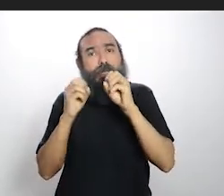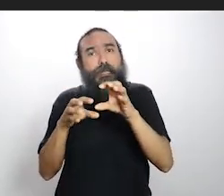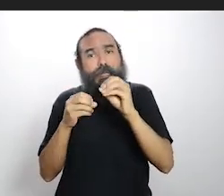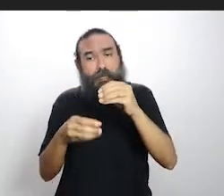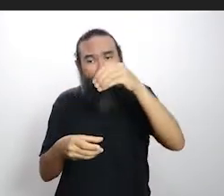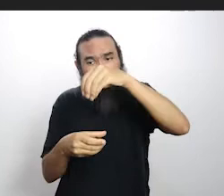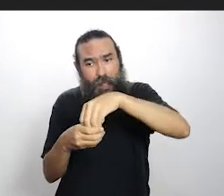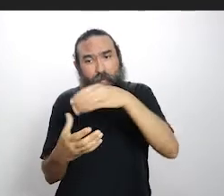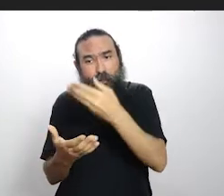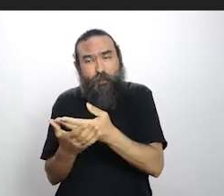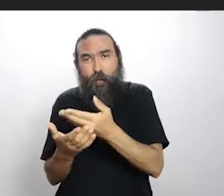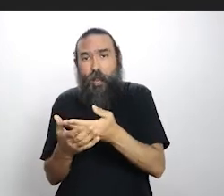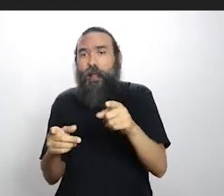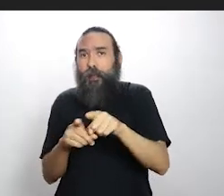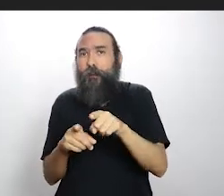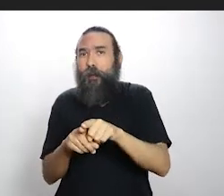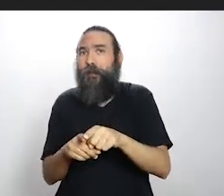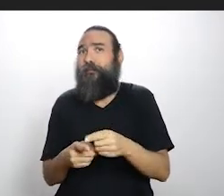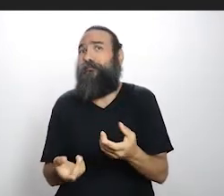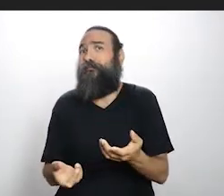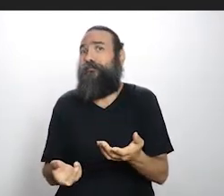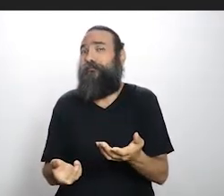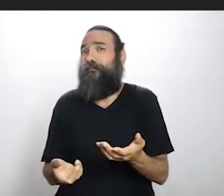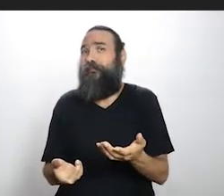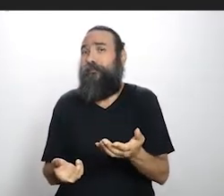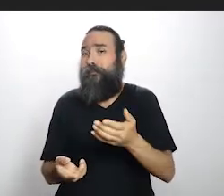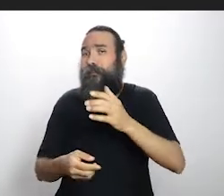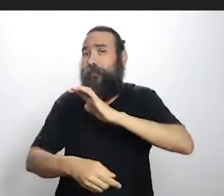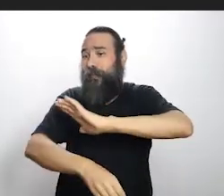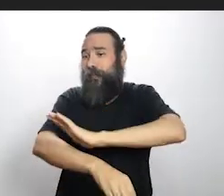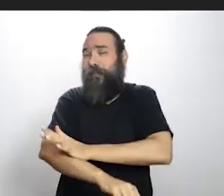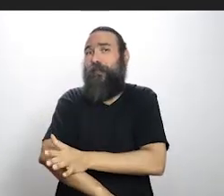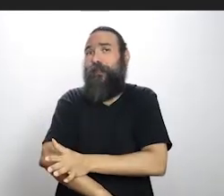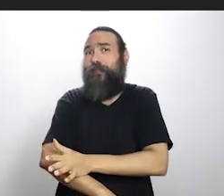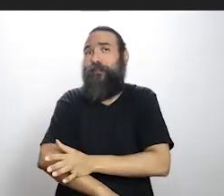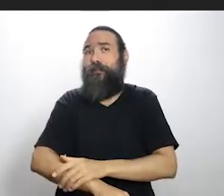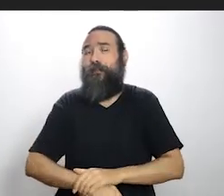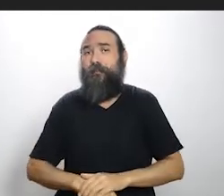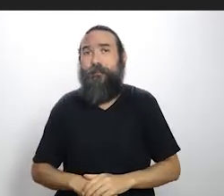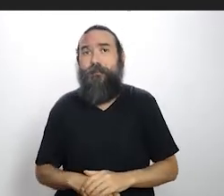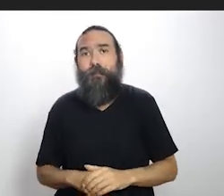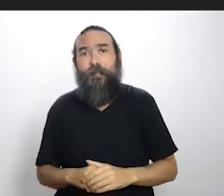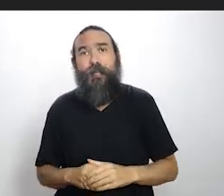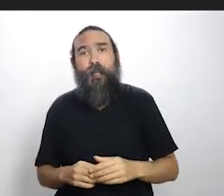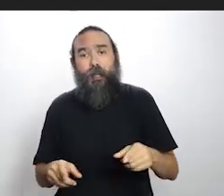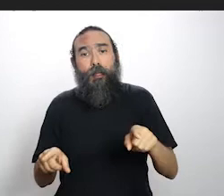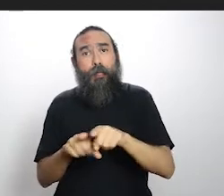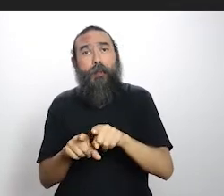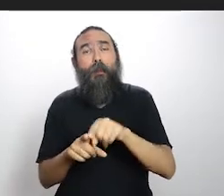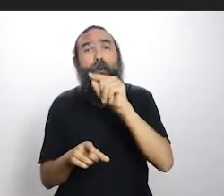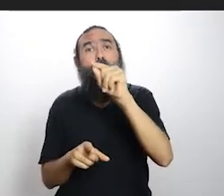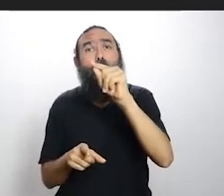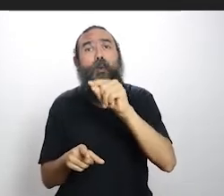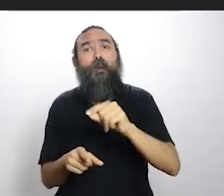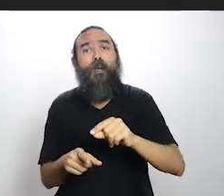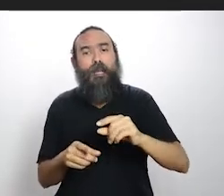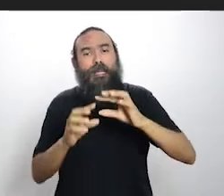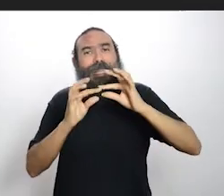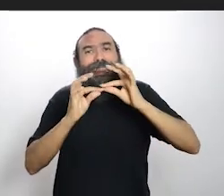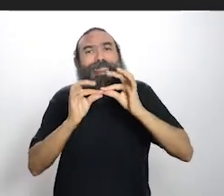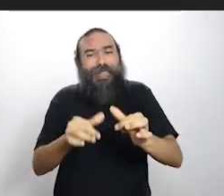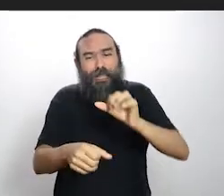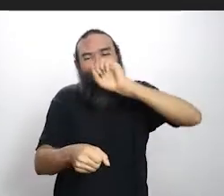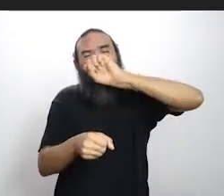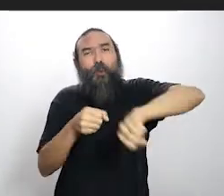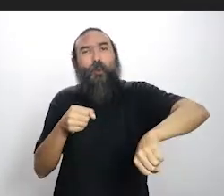escola que promove meu genocídio cultural e simbólico? Afinal de contas, do que vale ter direito a